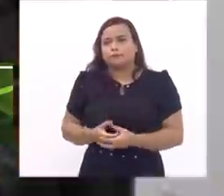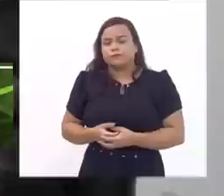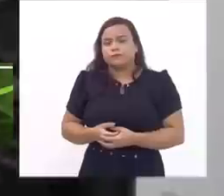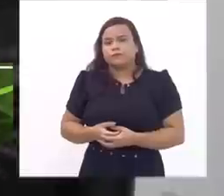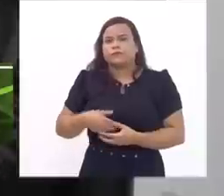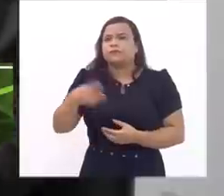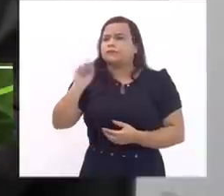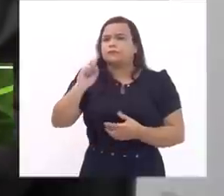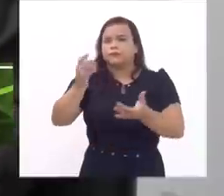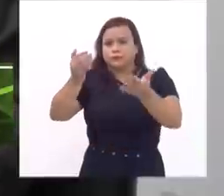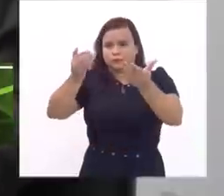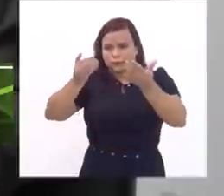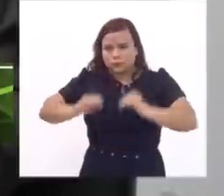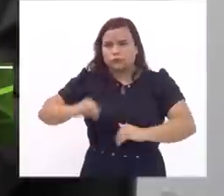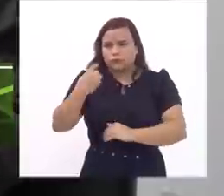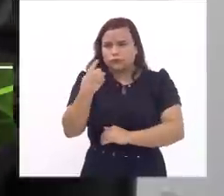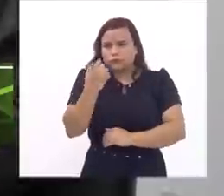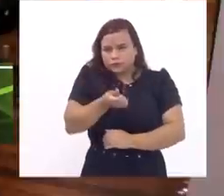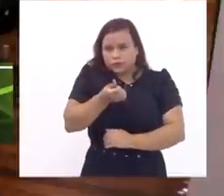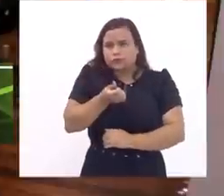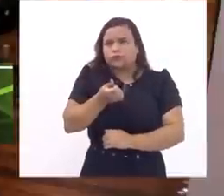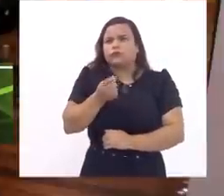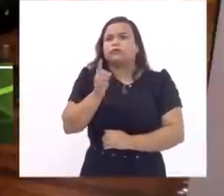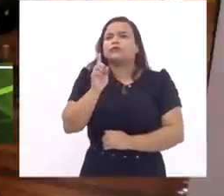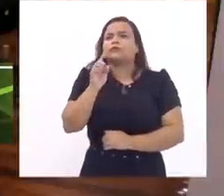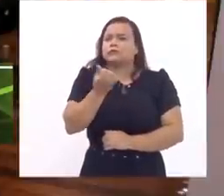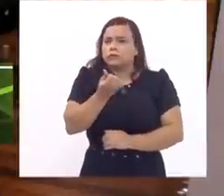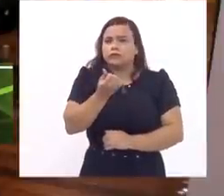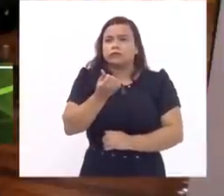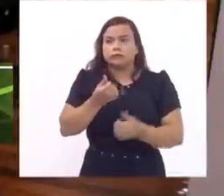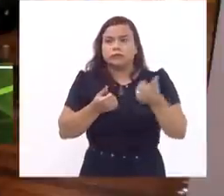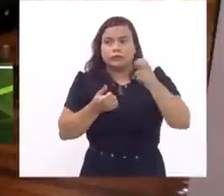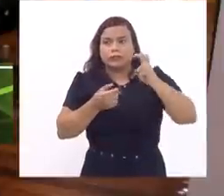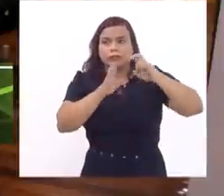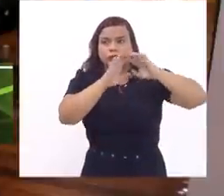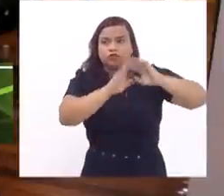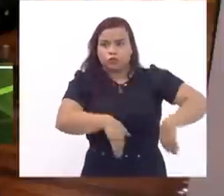Estou 16, o 15 é derrubar. Ok.